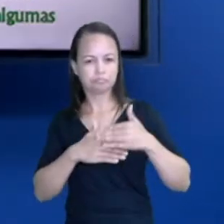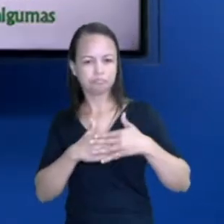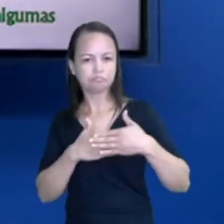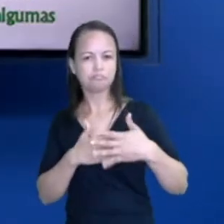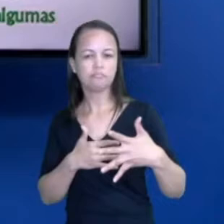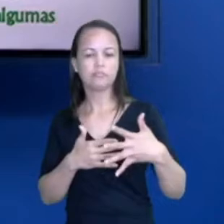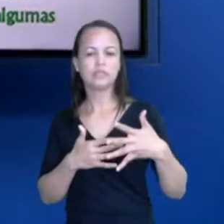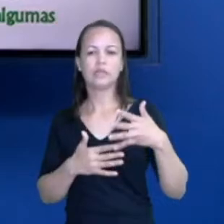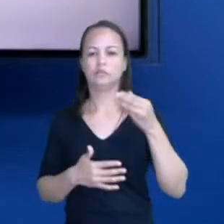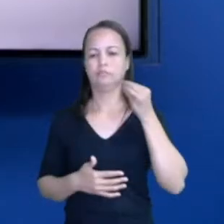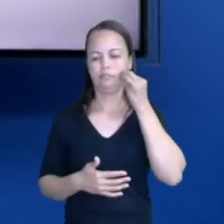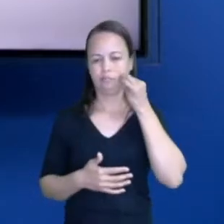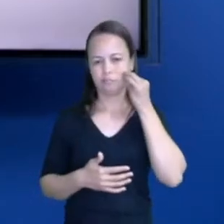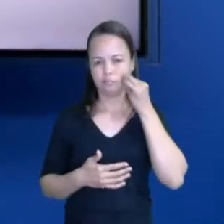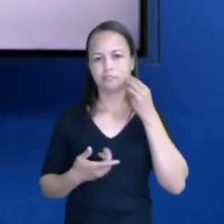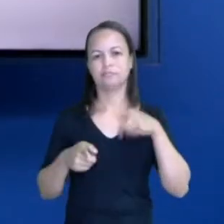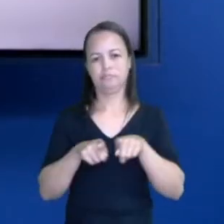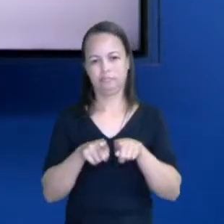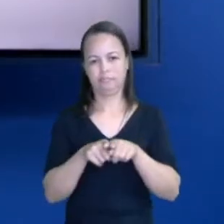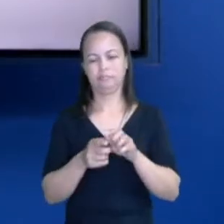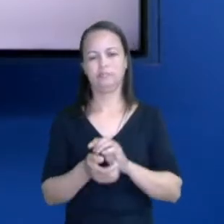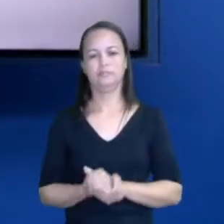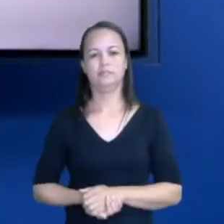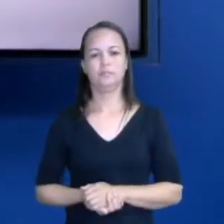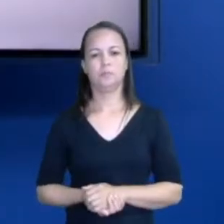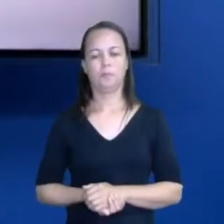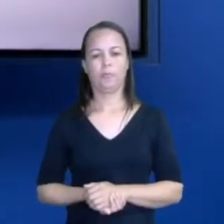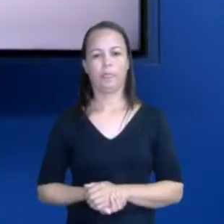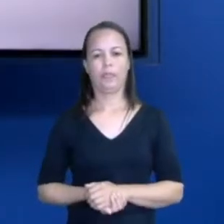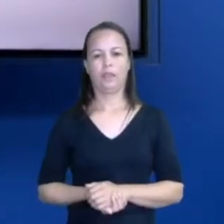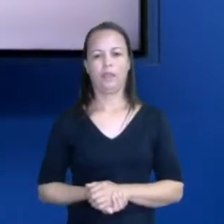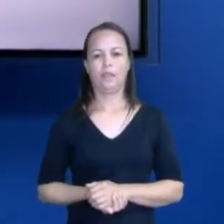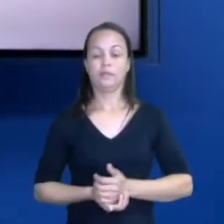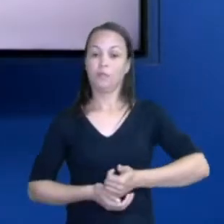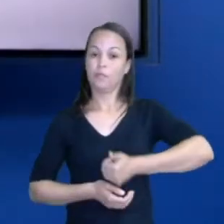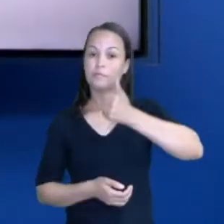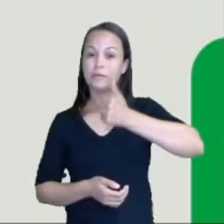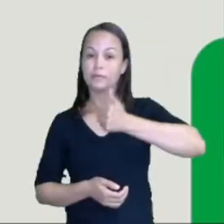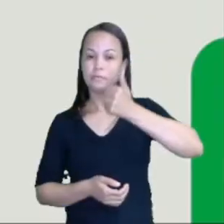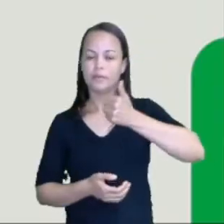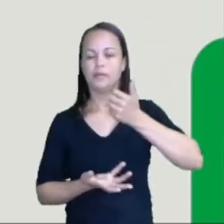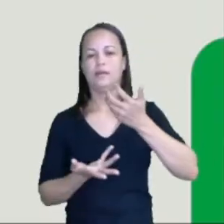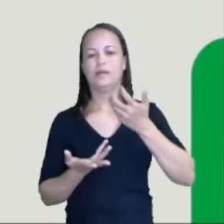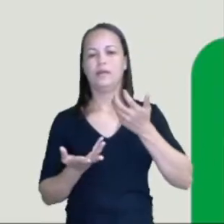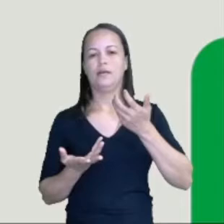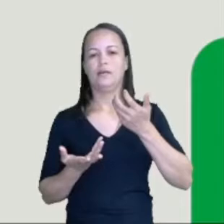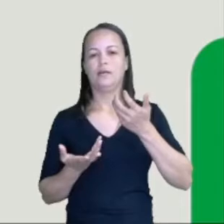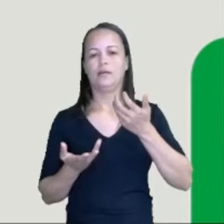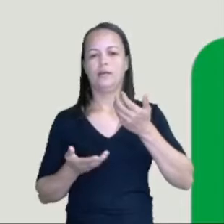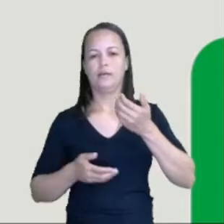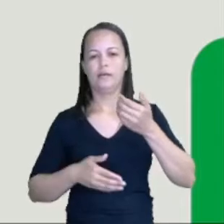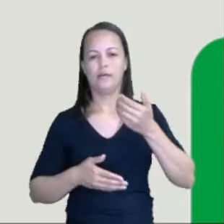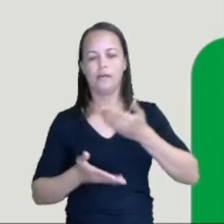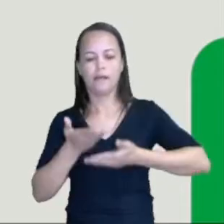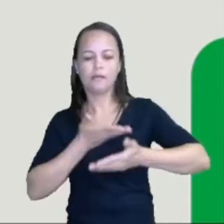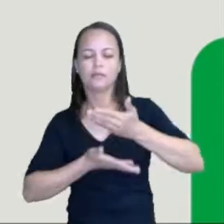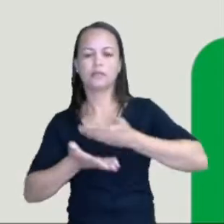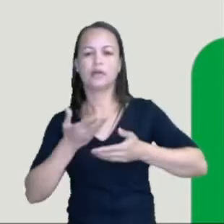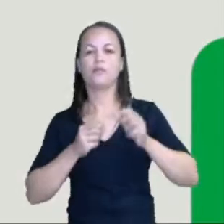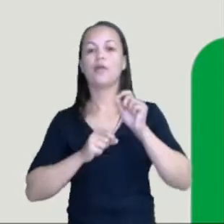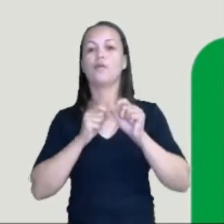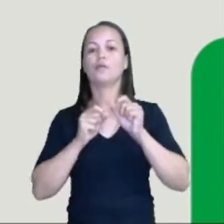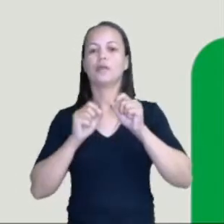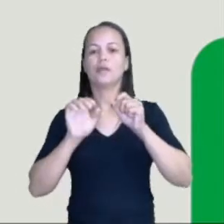com alguns experimentos, tá bem? A primeira dessas propriedades está relacionada com a transparência, tá